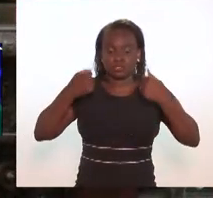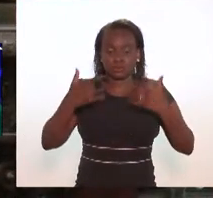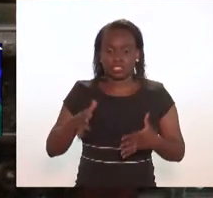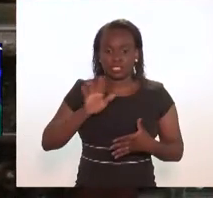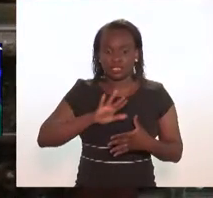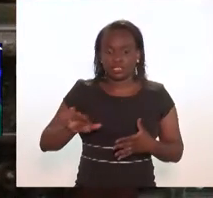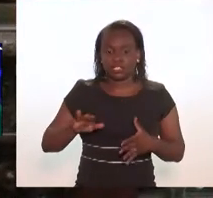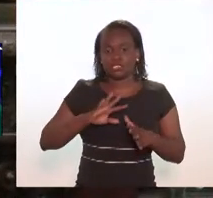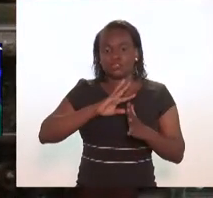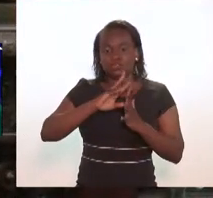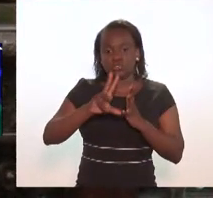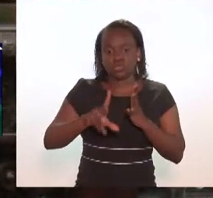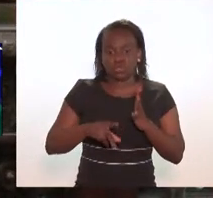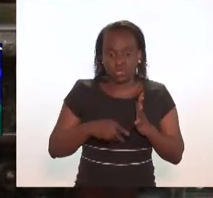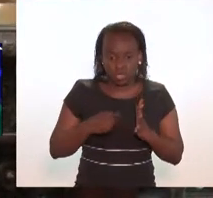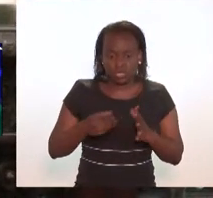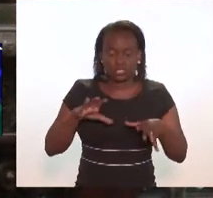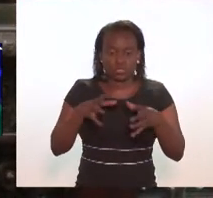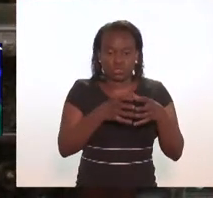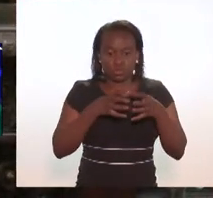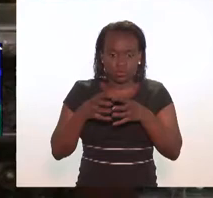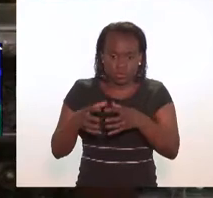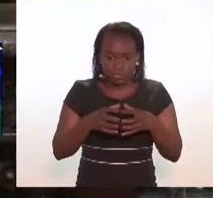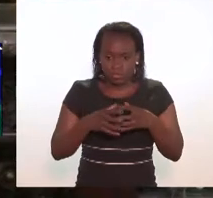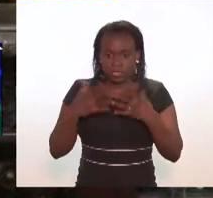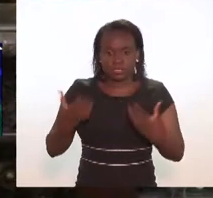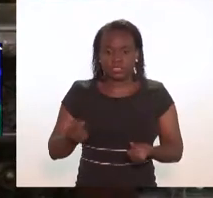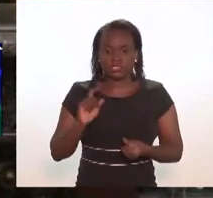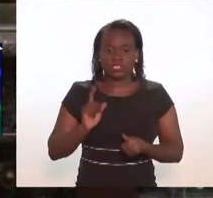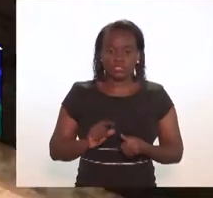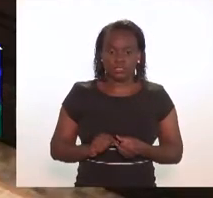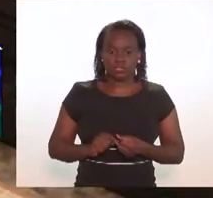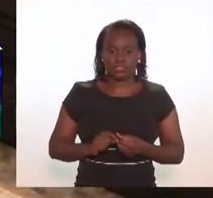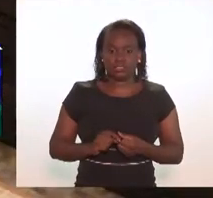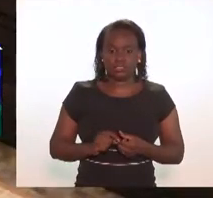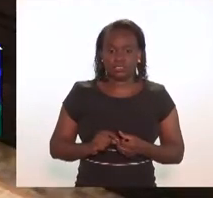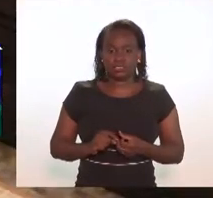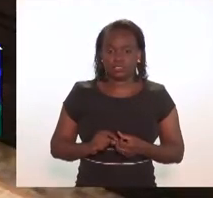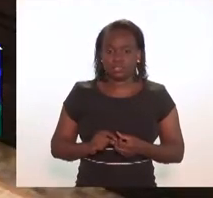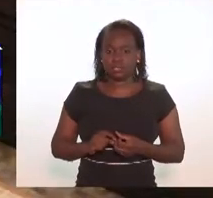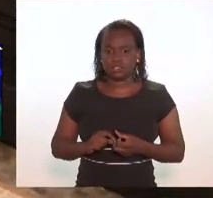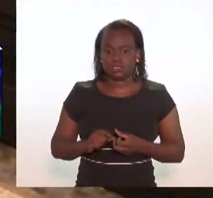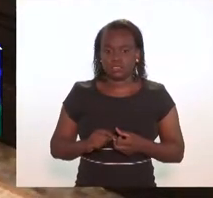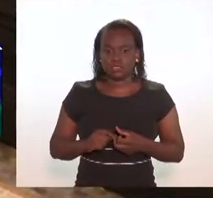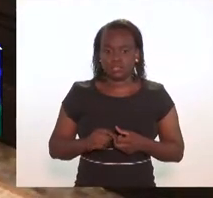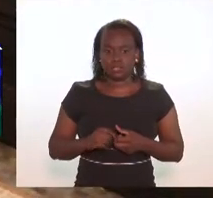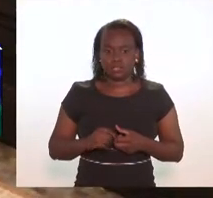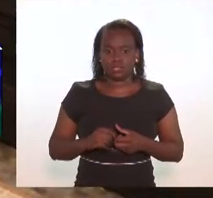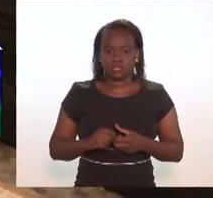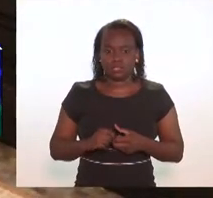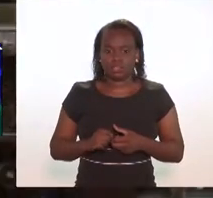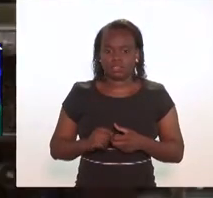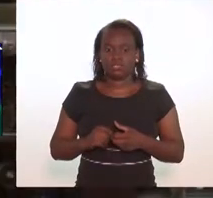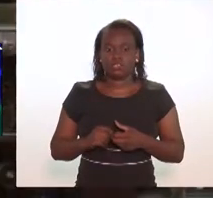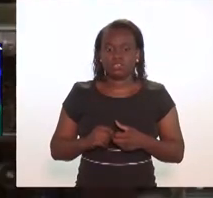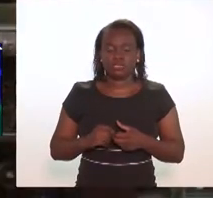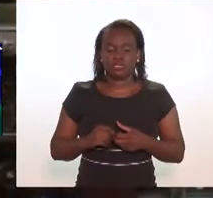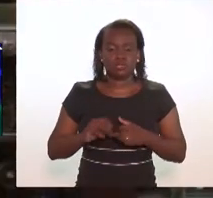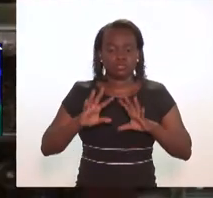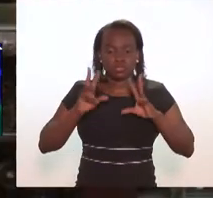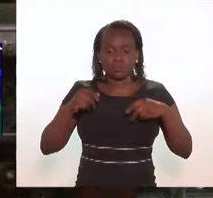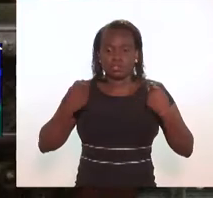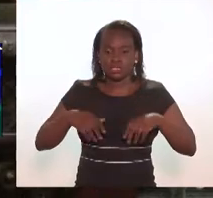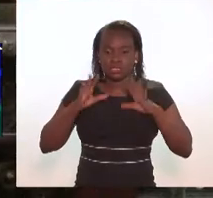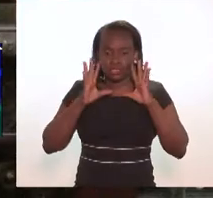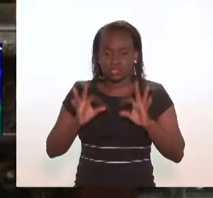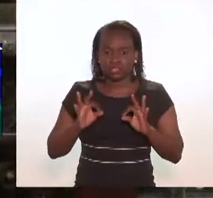tem todas as comissões contrárias? Comissões quanto ao mérito. Todas as comissões que devem ser ouvidas sobre a matéria